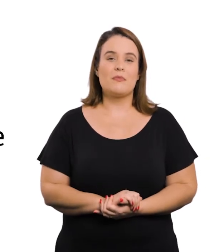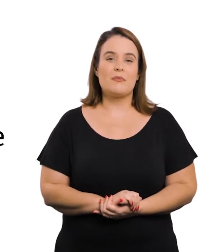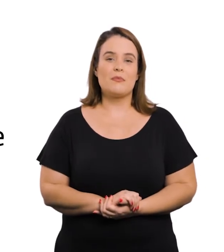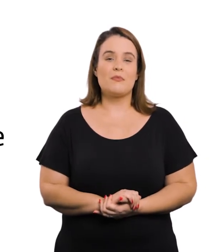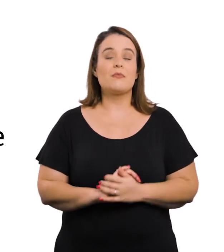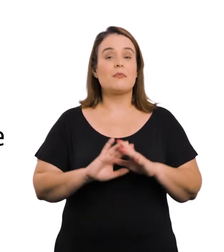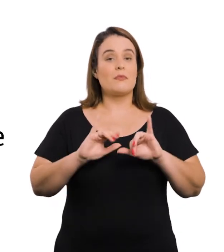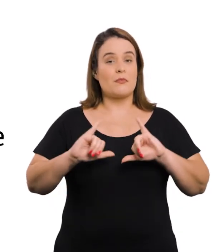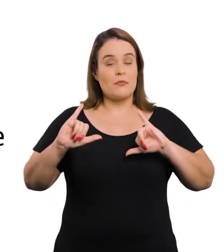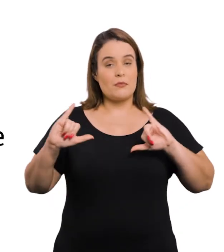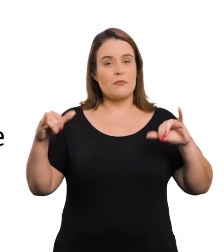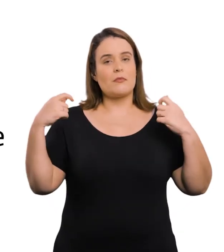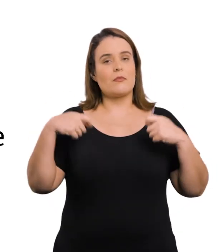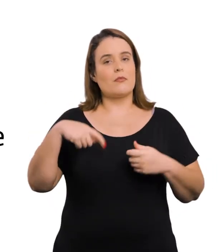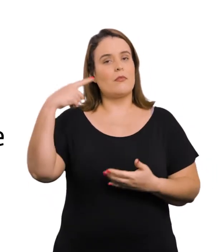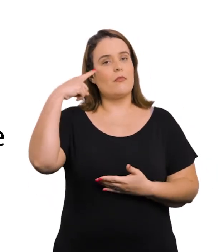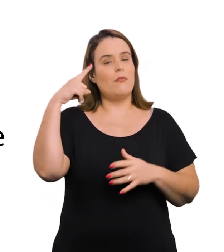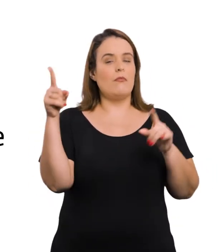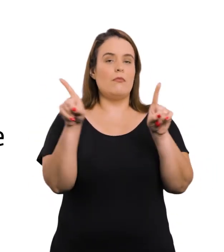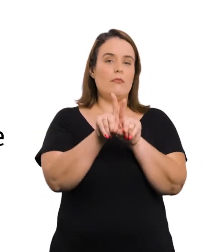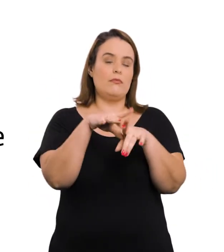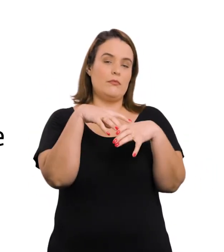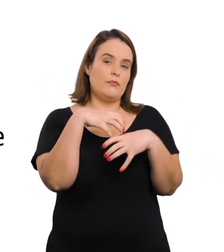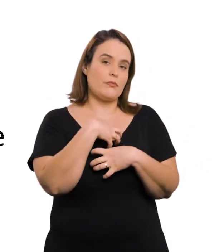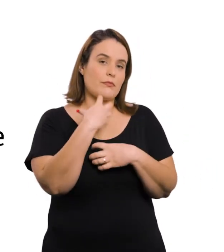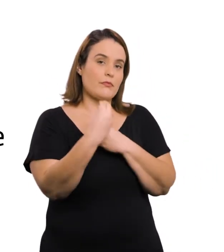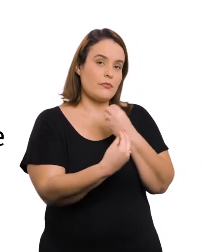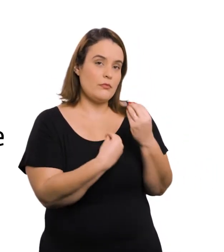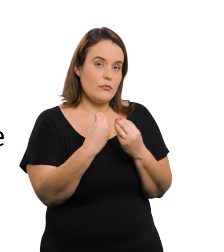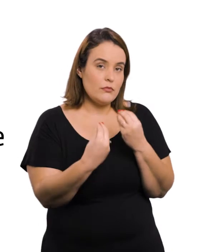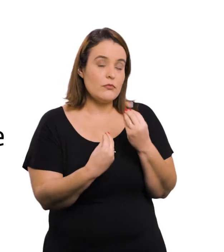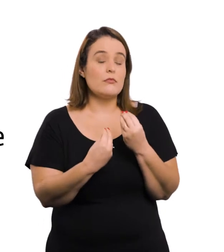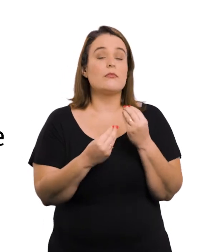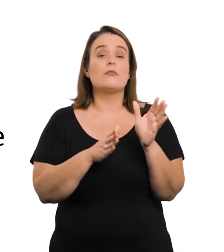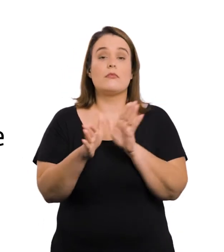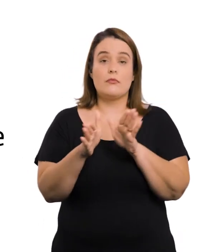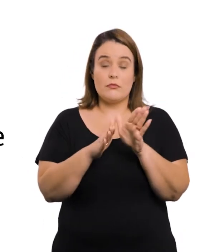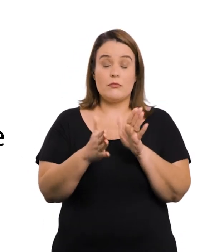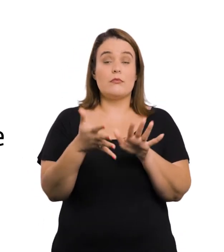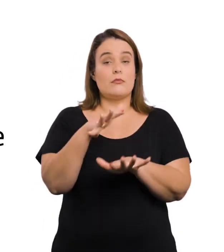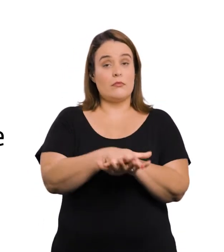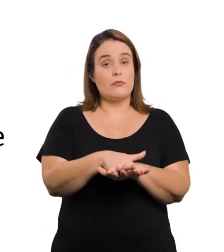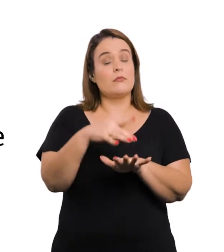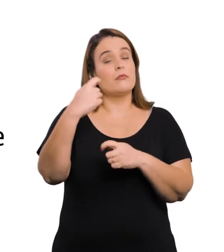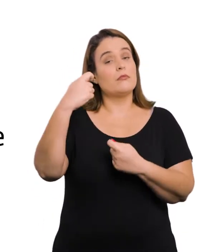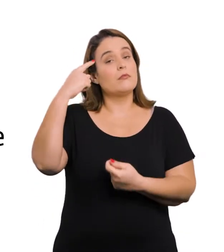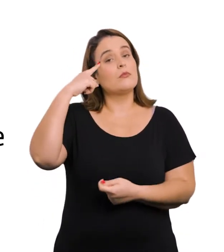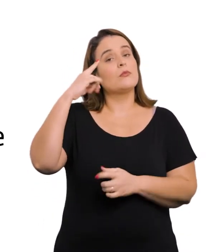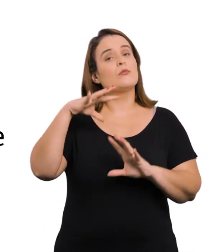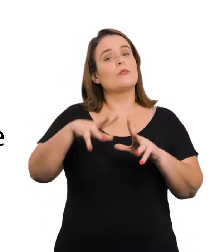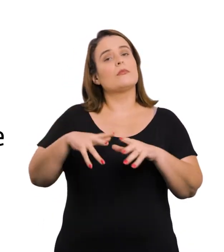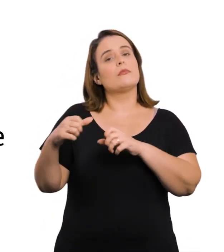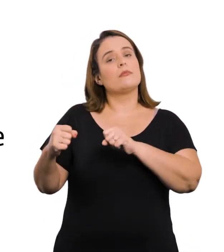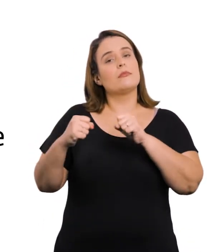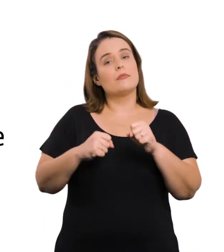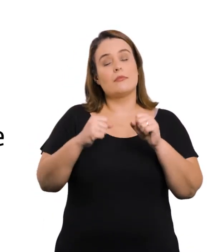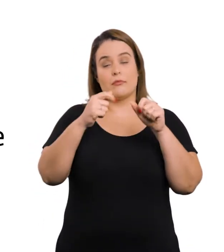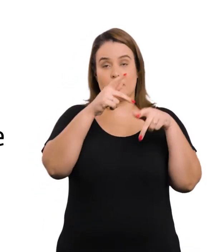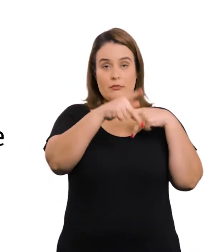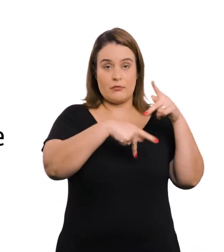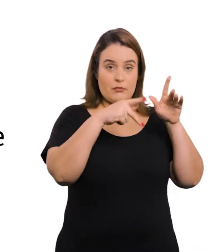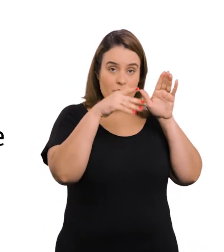divulgação também deve ser pensada em uma perspectiva acessível e inclusiva, isto é, levando em conta todo o seu